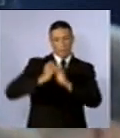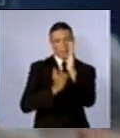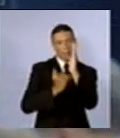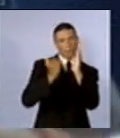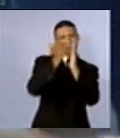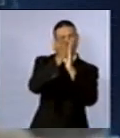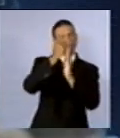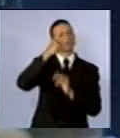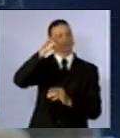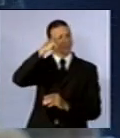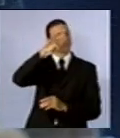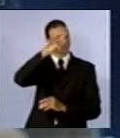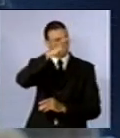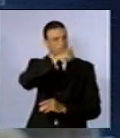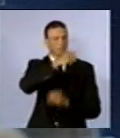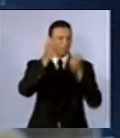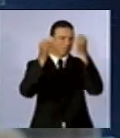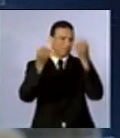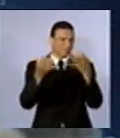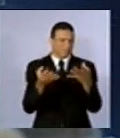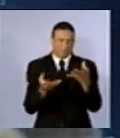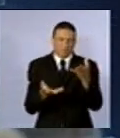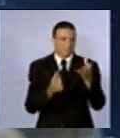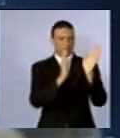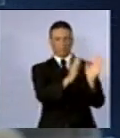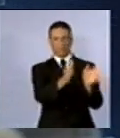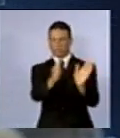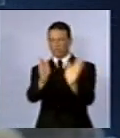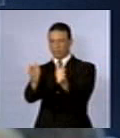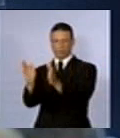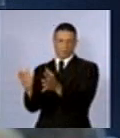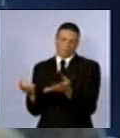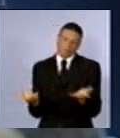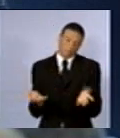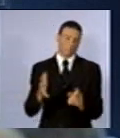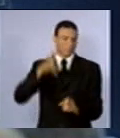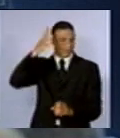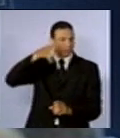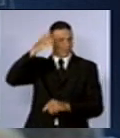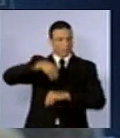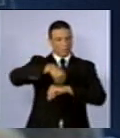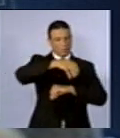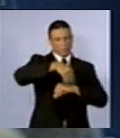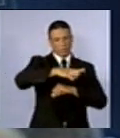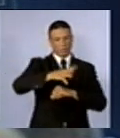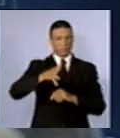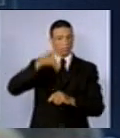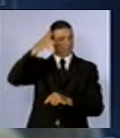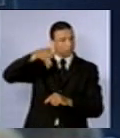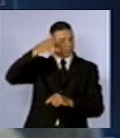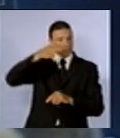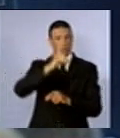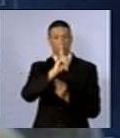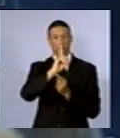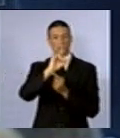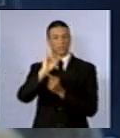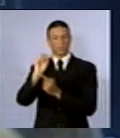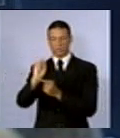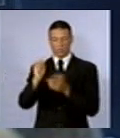relatar a apresentação que foi preparada, embora essa apresentação ela não está preparada nesta data, ela é